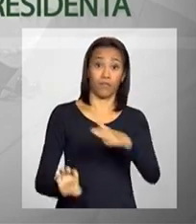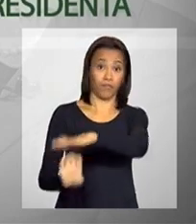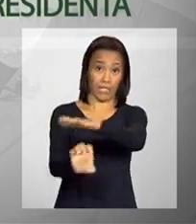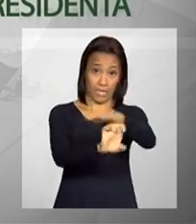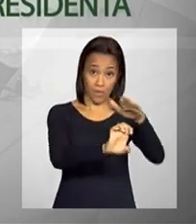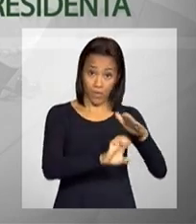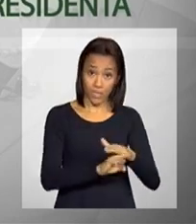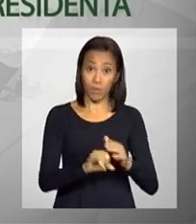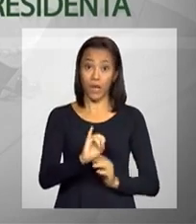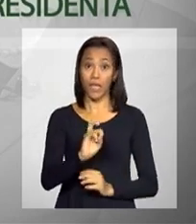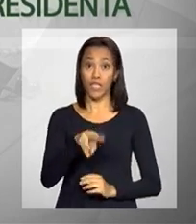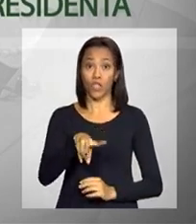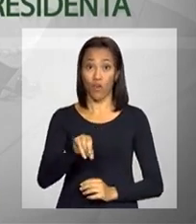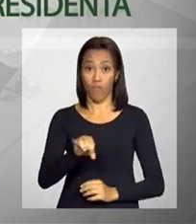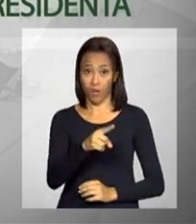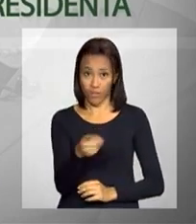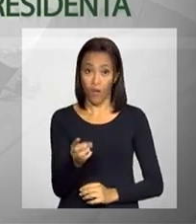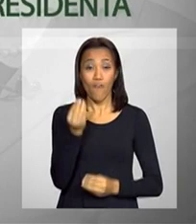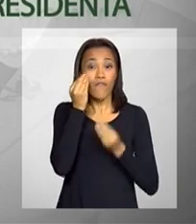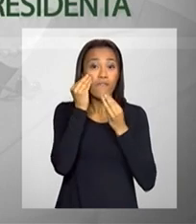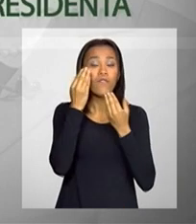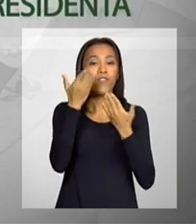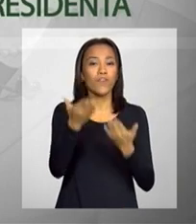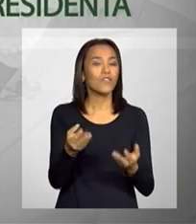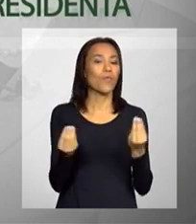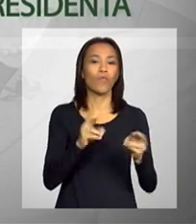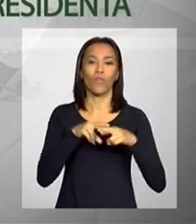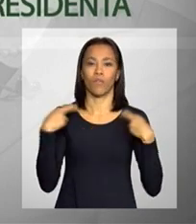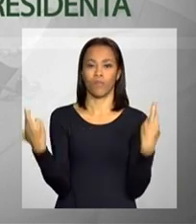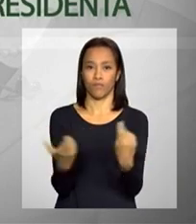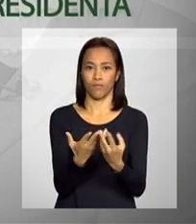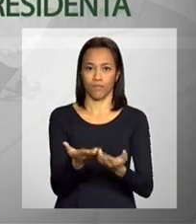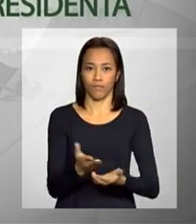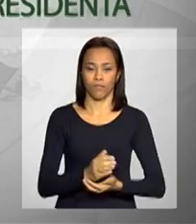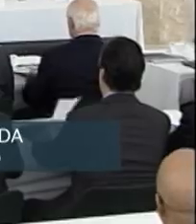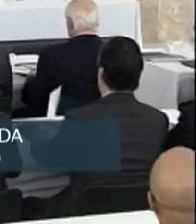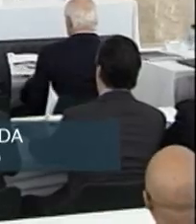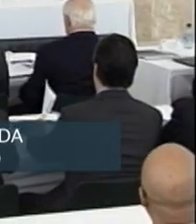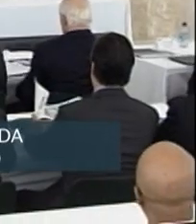empresarial pela inovação. Veja como foi o encontro.